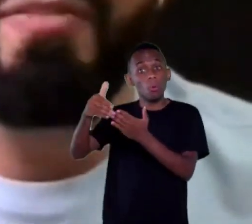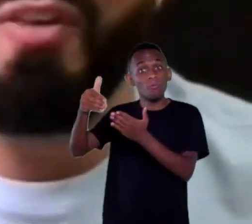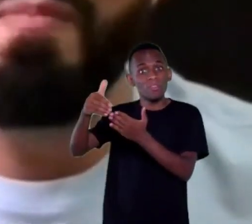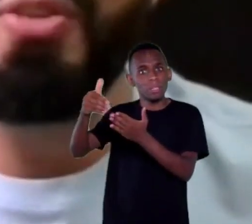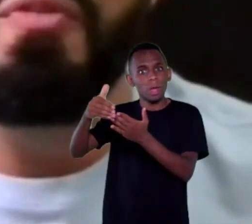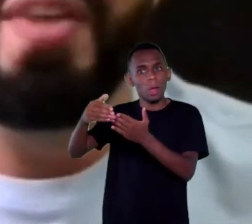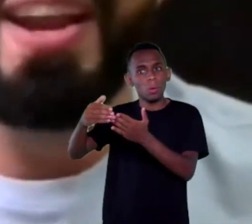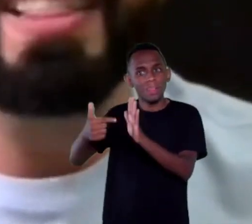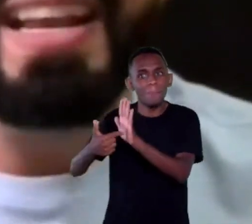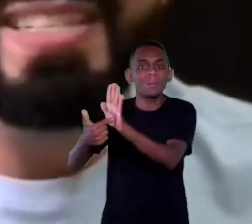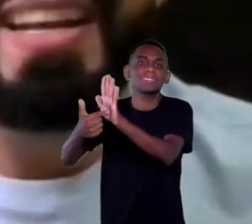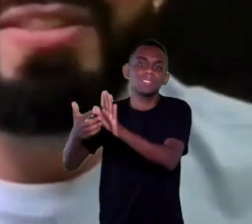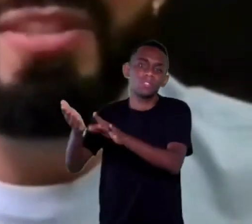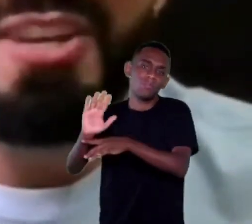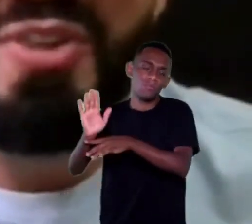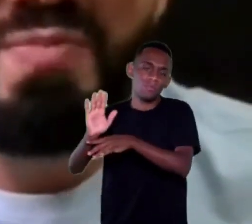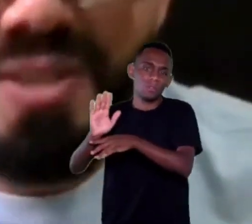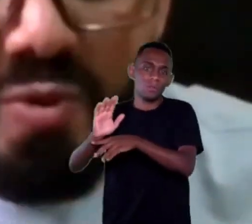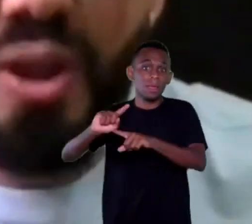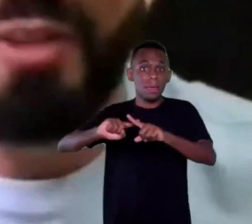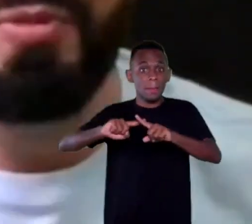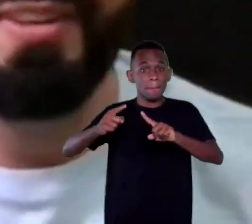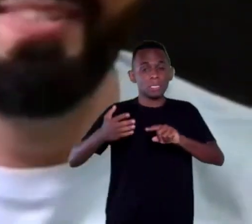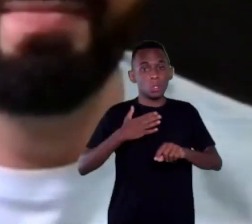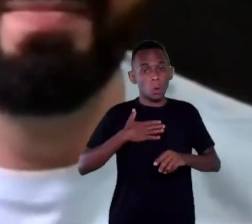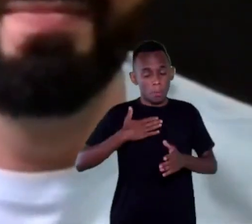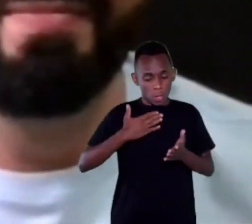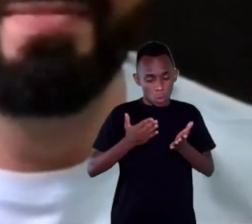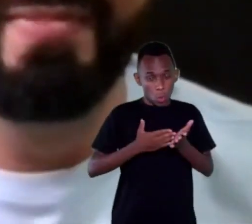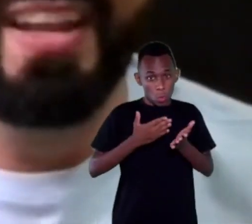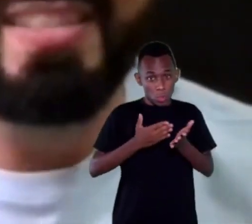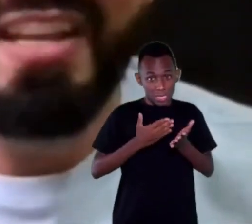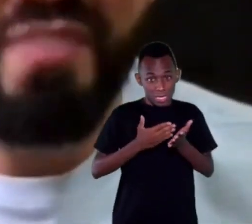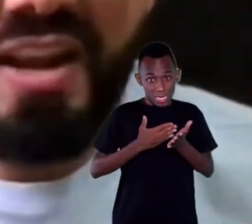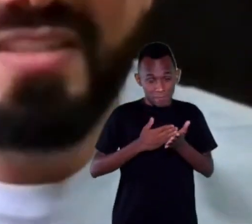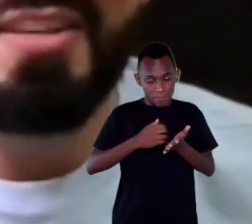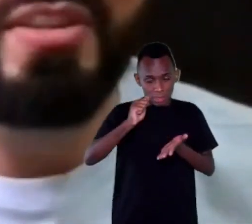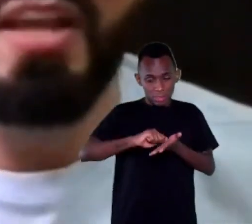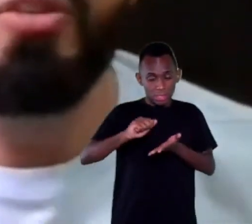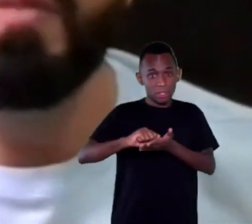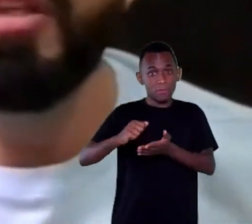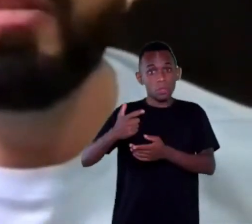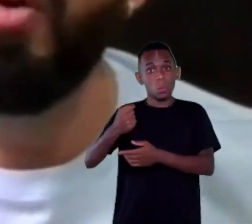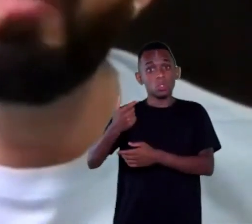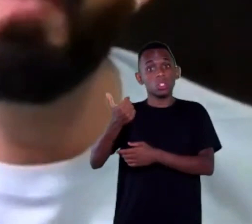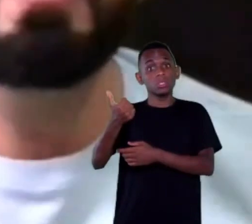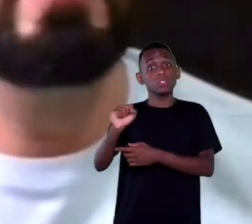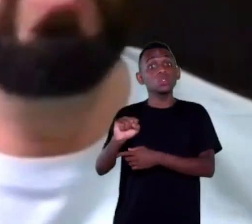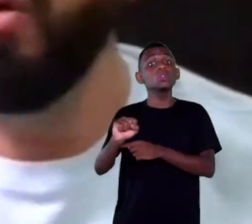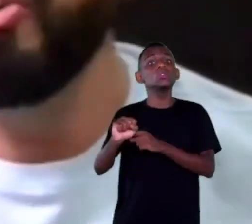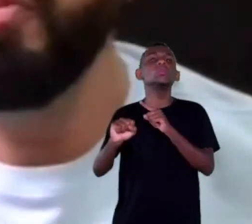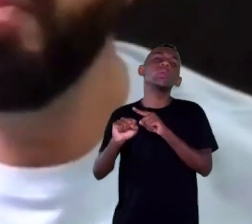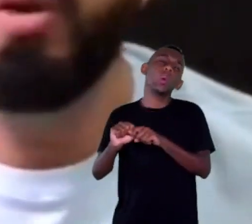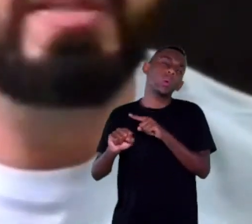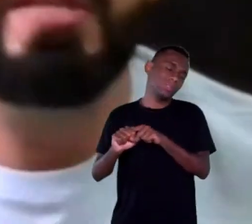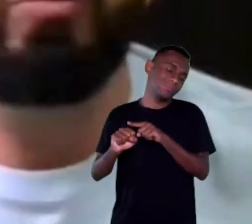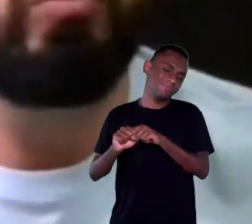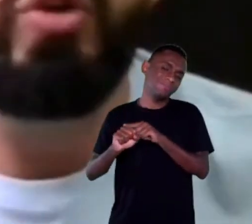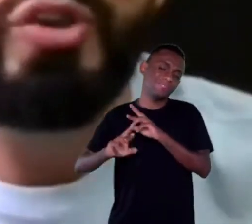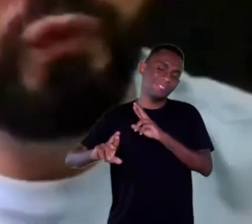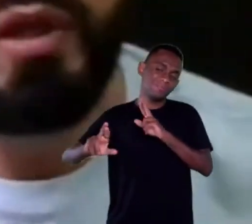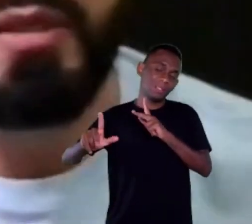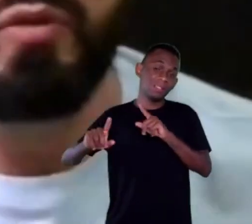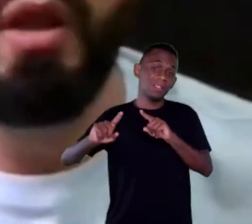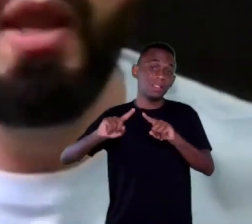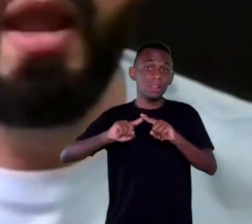na plataforma do governo, ele está inscrito desde 2018. Esse livro ele existe desde 2018, mas hoje o processo é